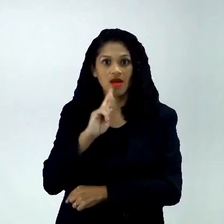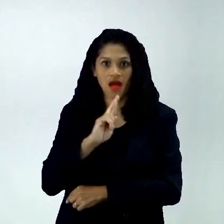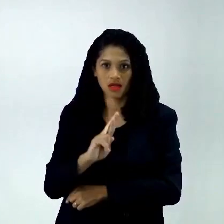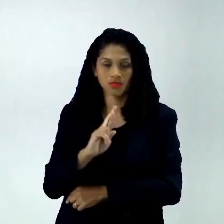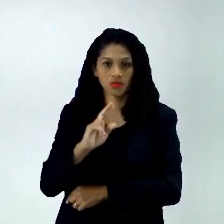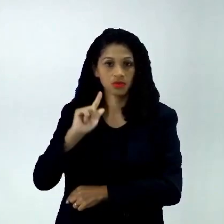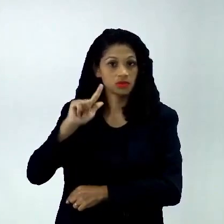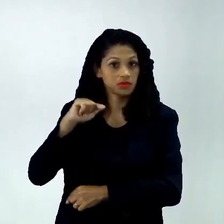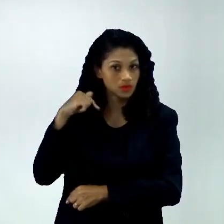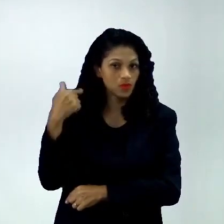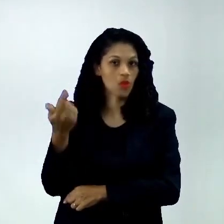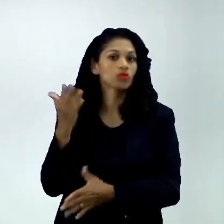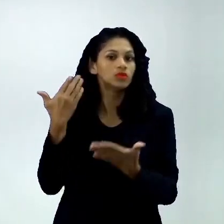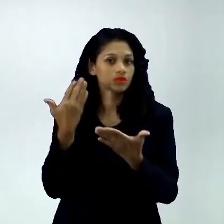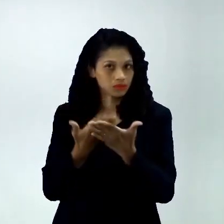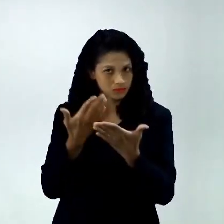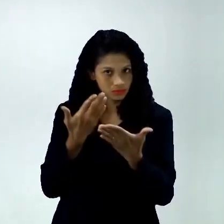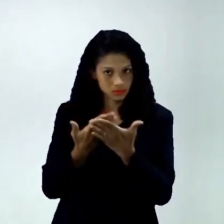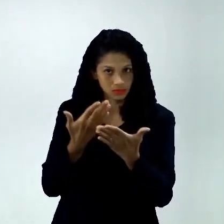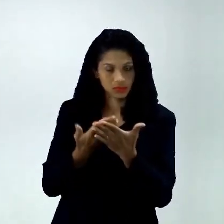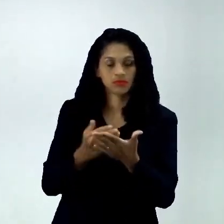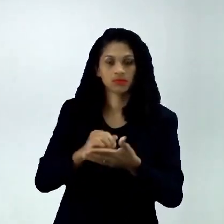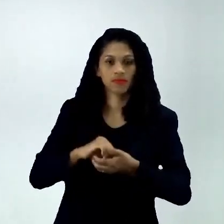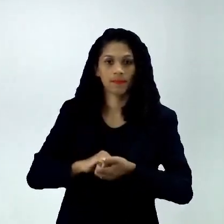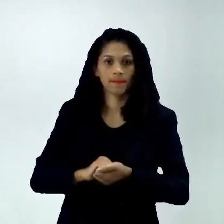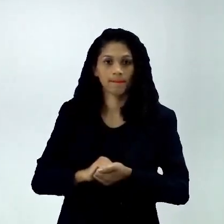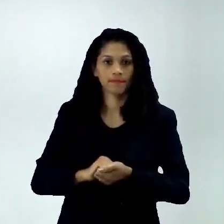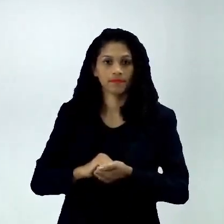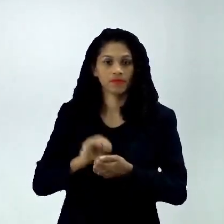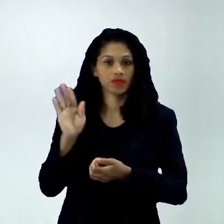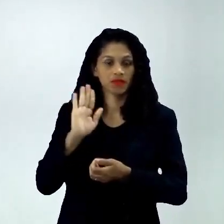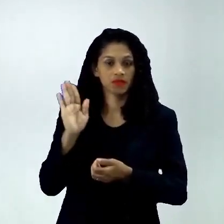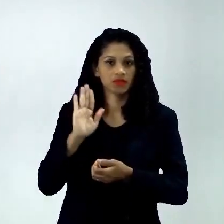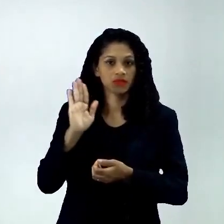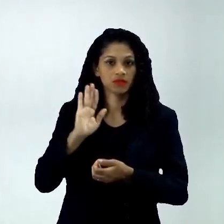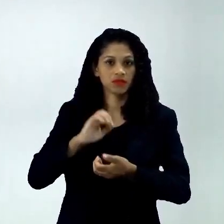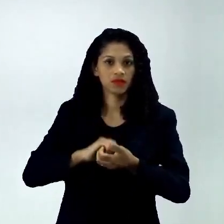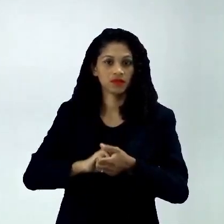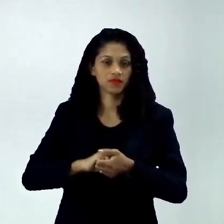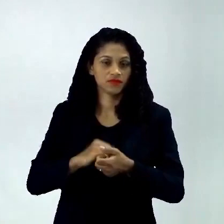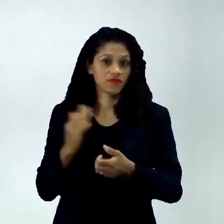em outras e outras e outras. Acredito que é isso, e até mais, e vamos